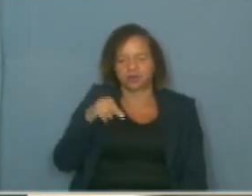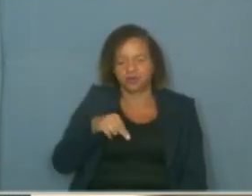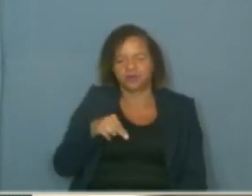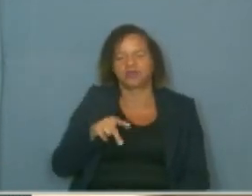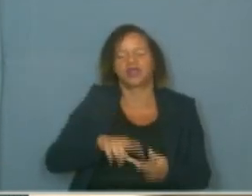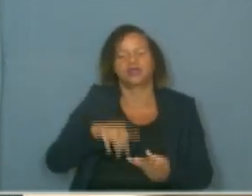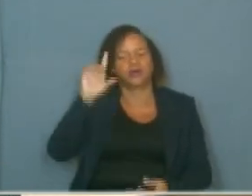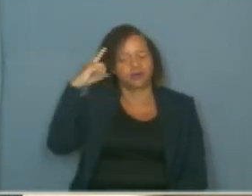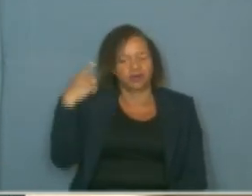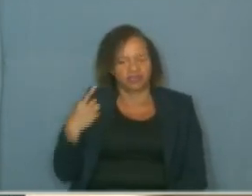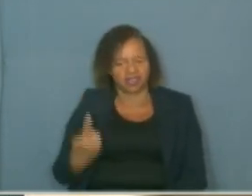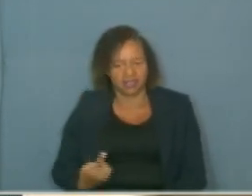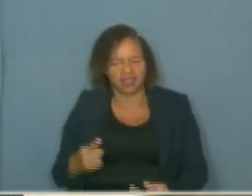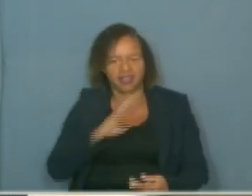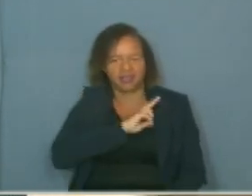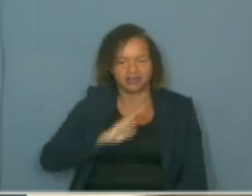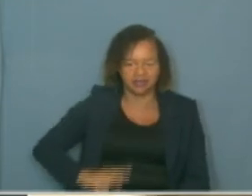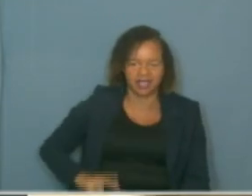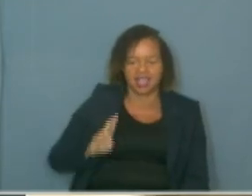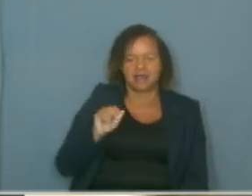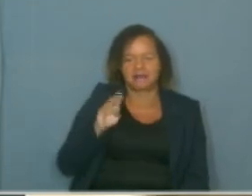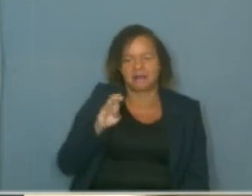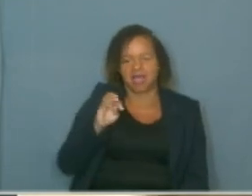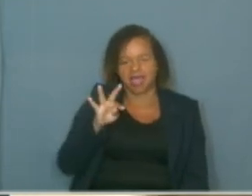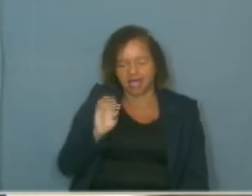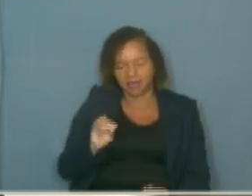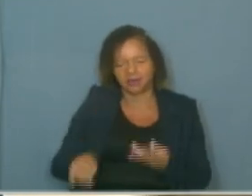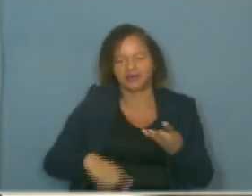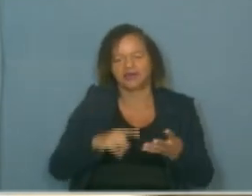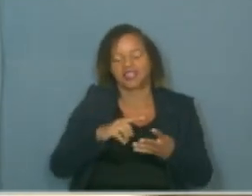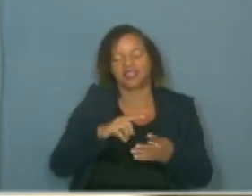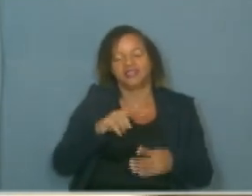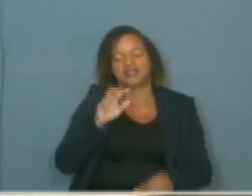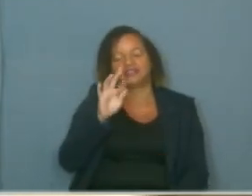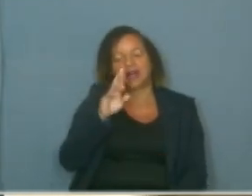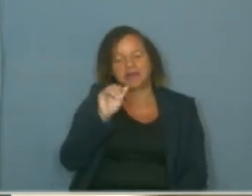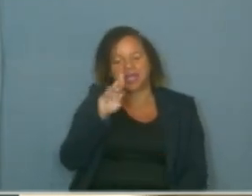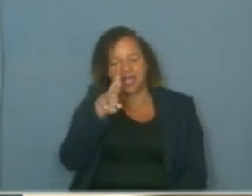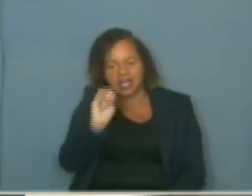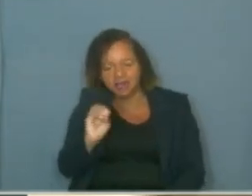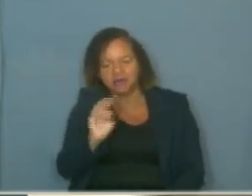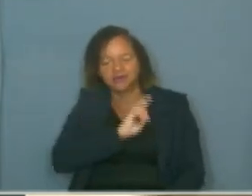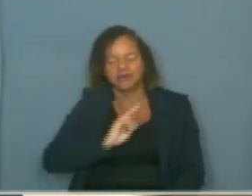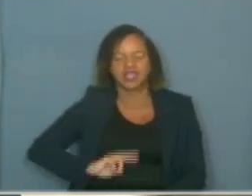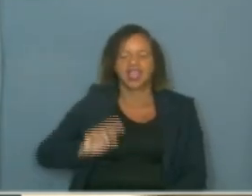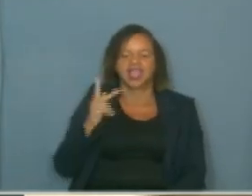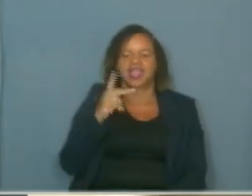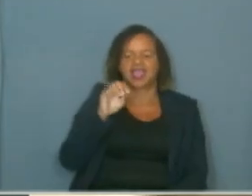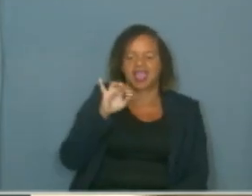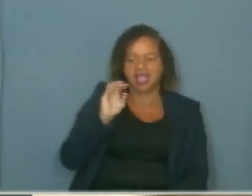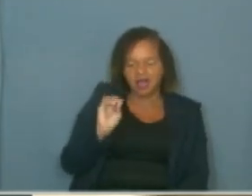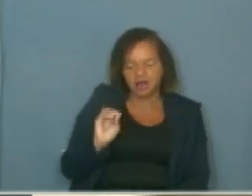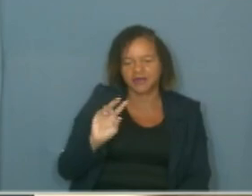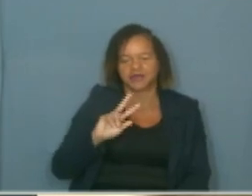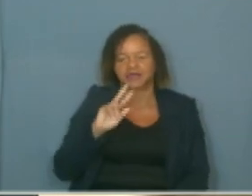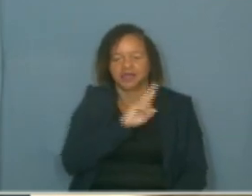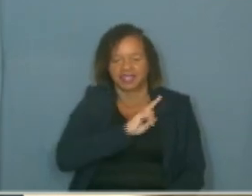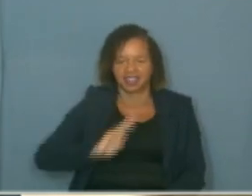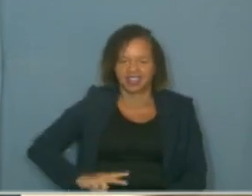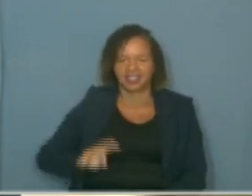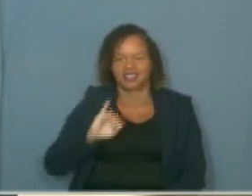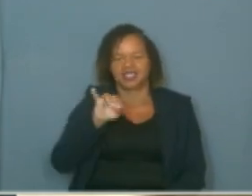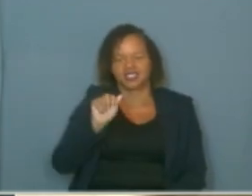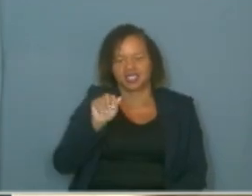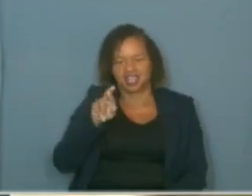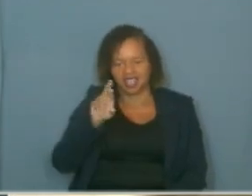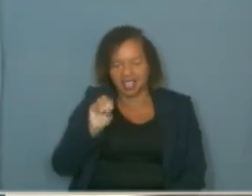vereador Doduel Varela, ao vereador Heriberto Rafael, ao vereador Fabiano Ferraz, ao vereador Hélio Guabiraba, ao vereador Jairo Brito,